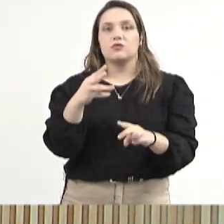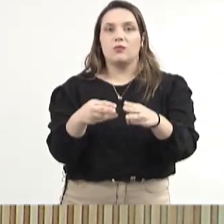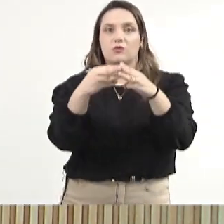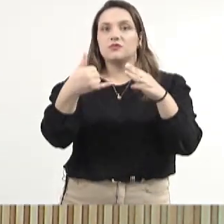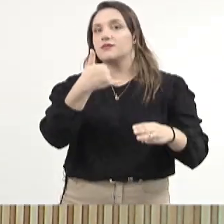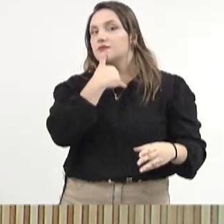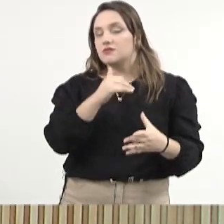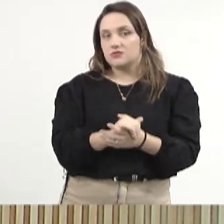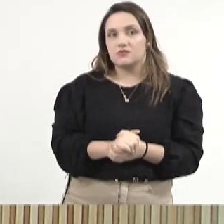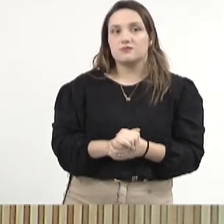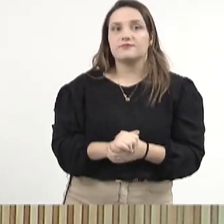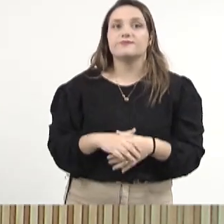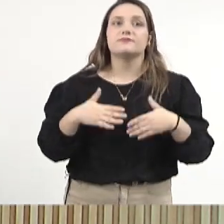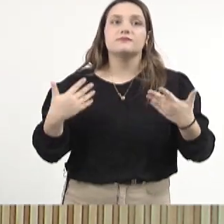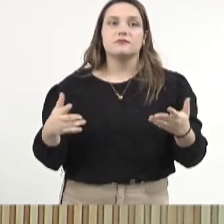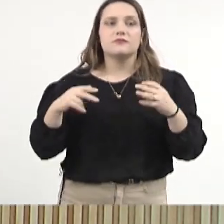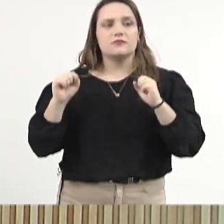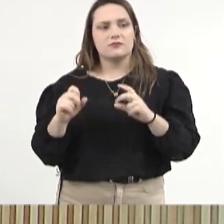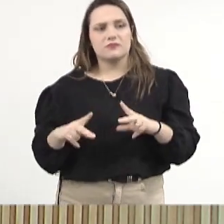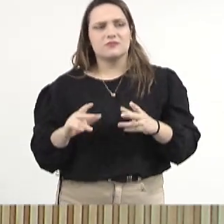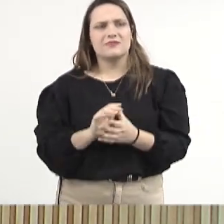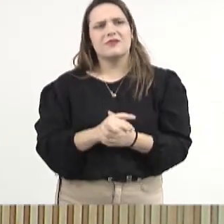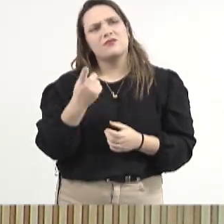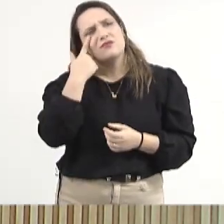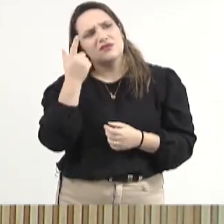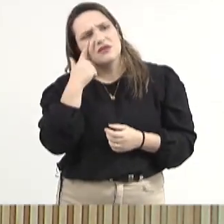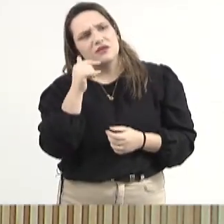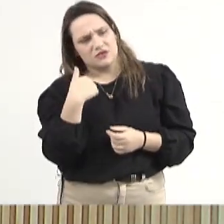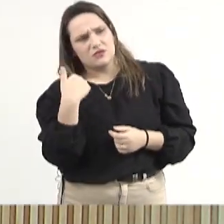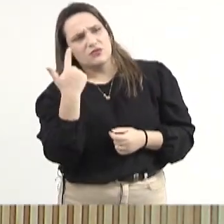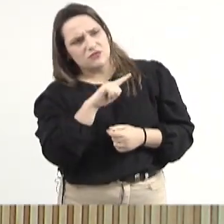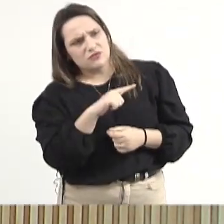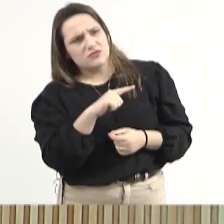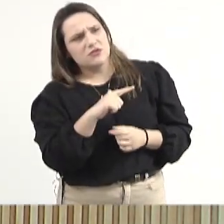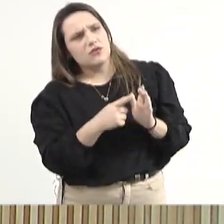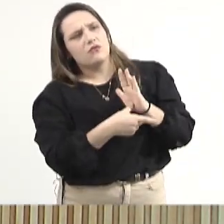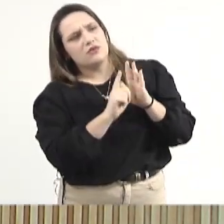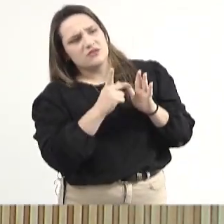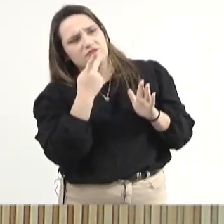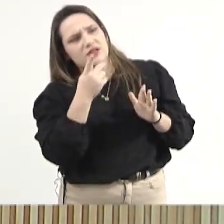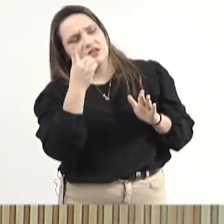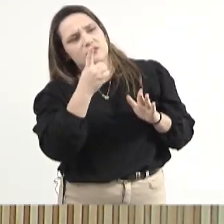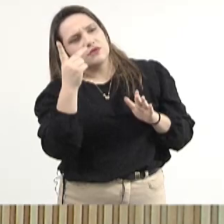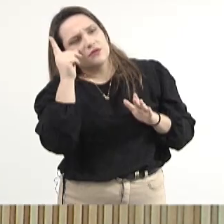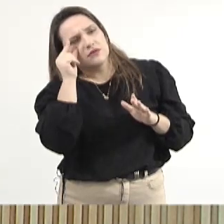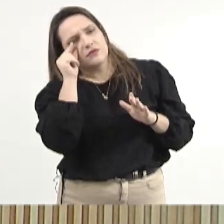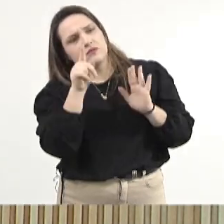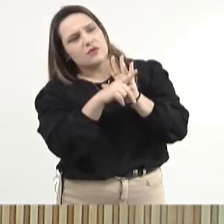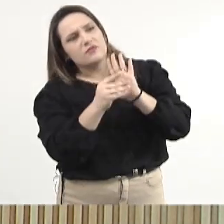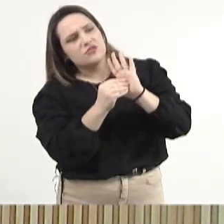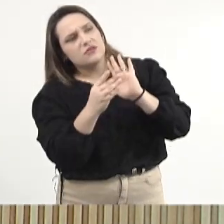de pesar. Bom, será que eu consigo antecipar a fala do deputado Gerson Claro com relação, então, a